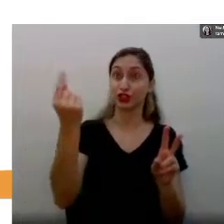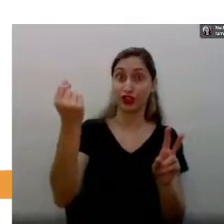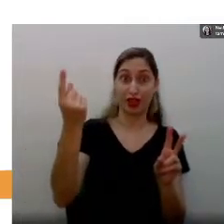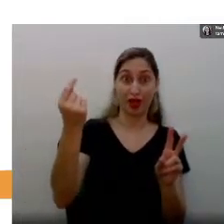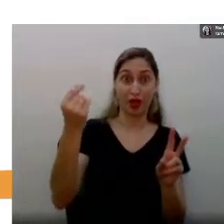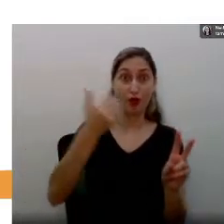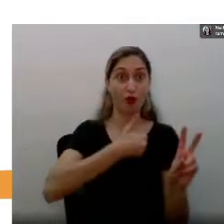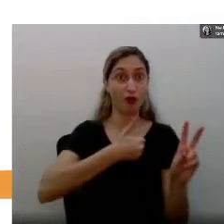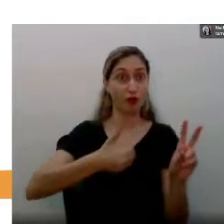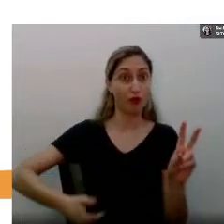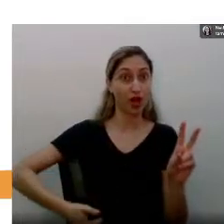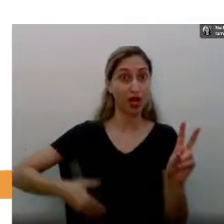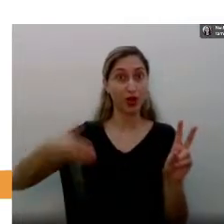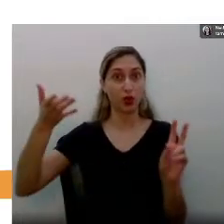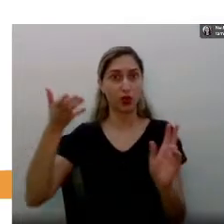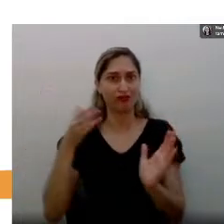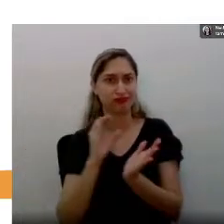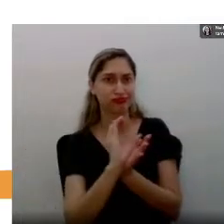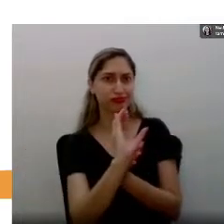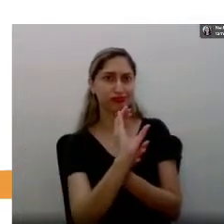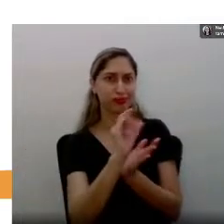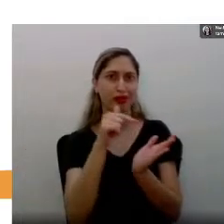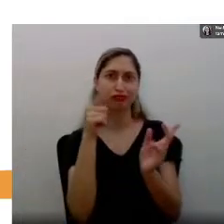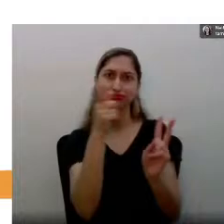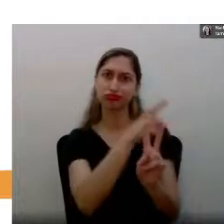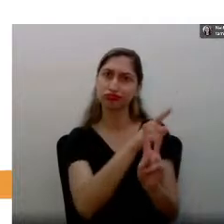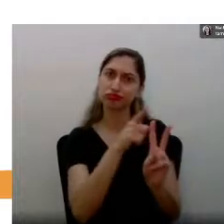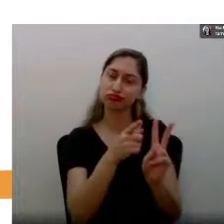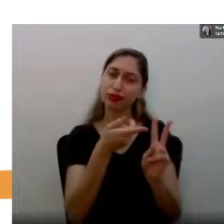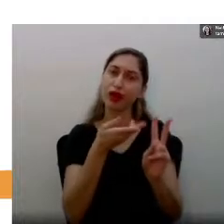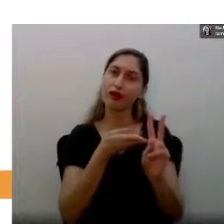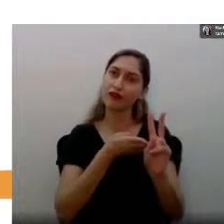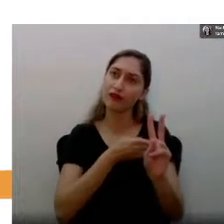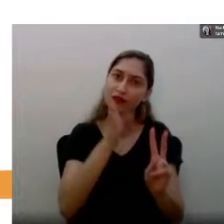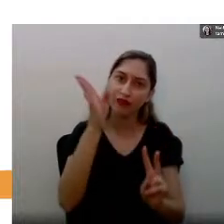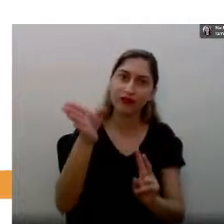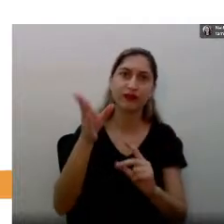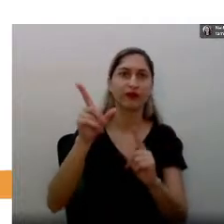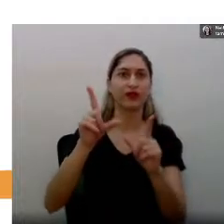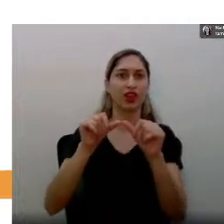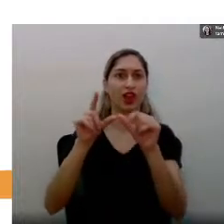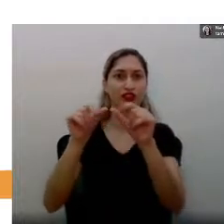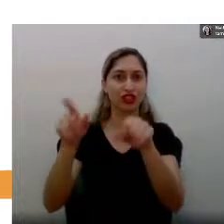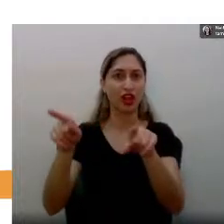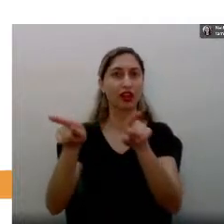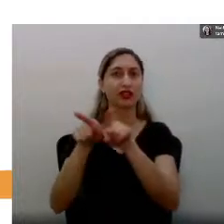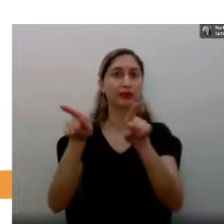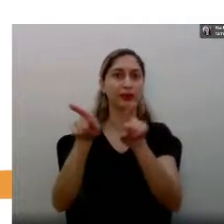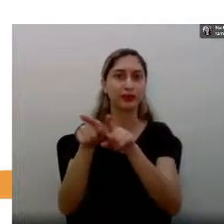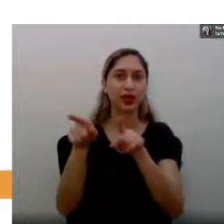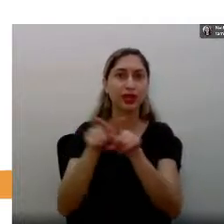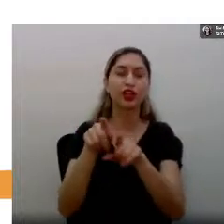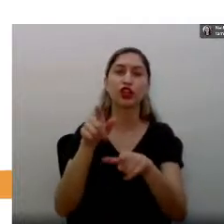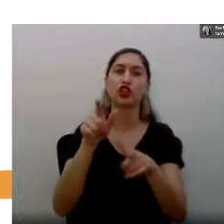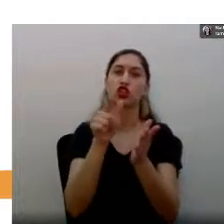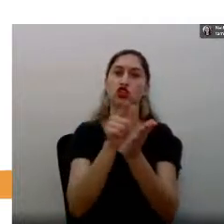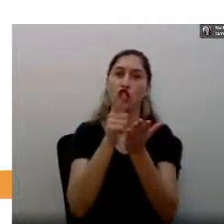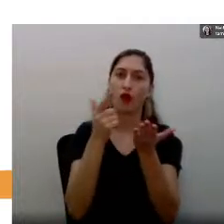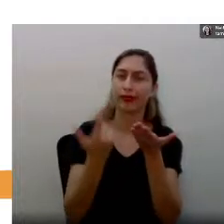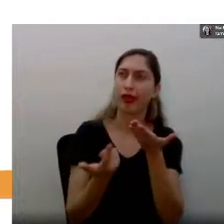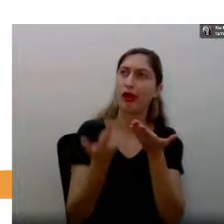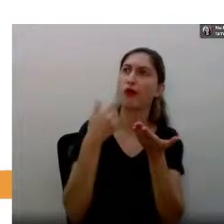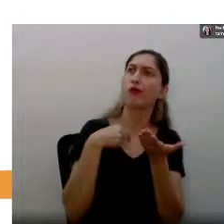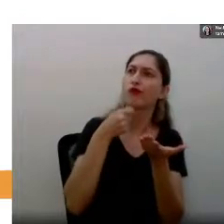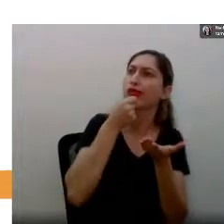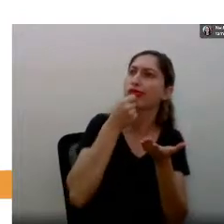poder ter os todos os cursos pagos né E também a cobertura Ah tá então é